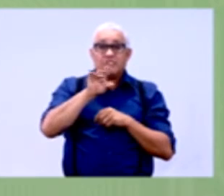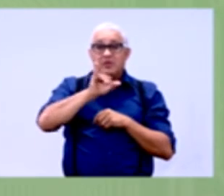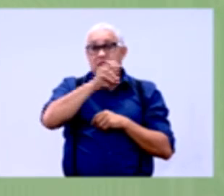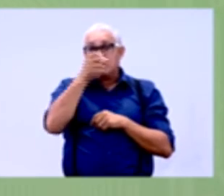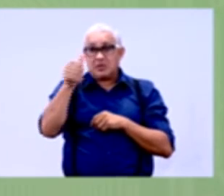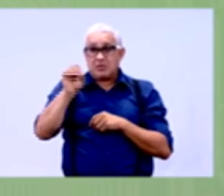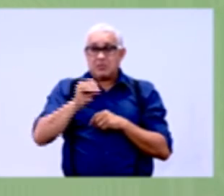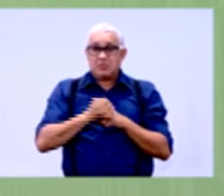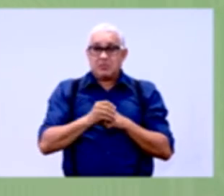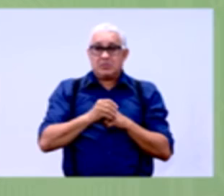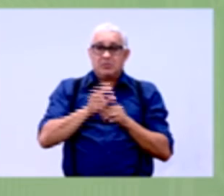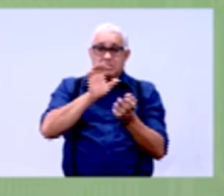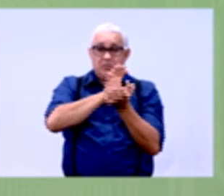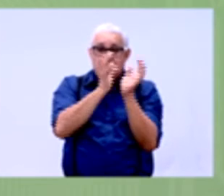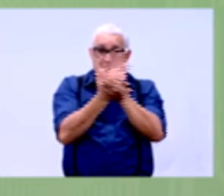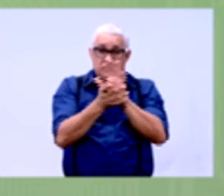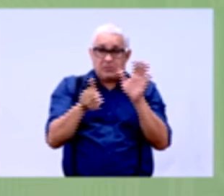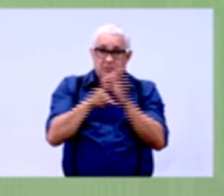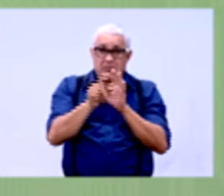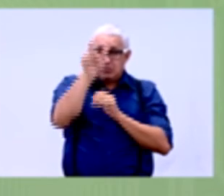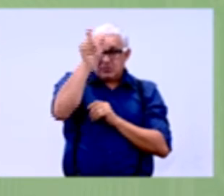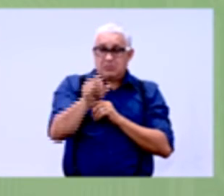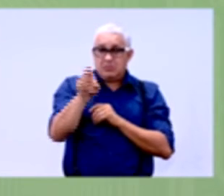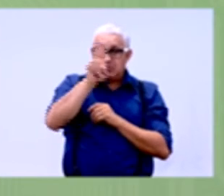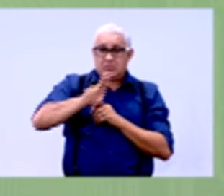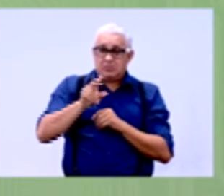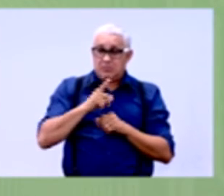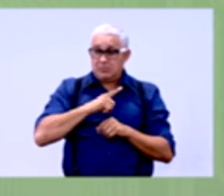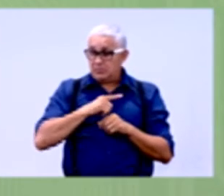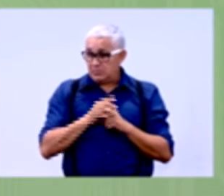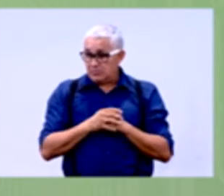na parte de interface com o usuário. Quando nós